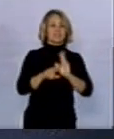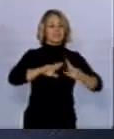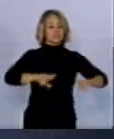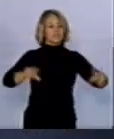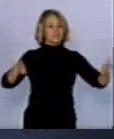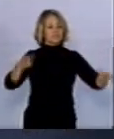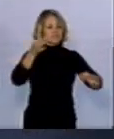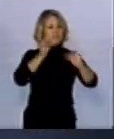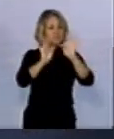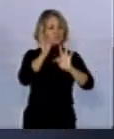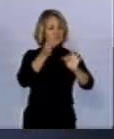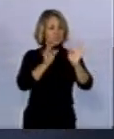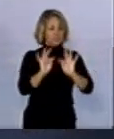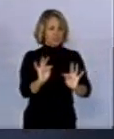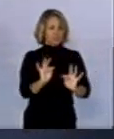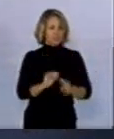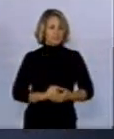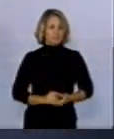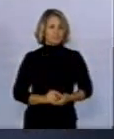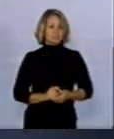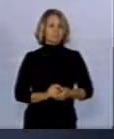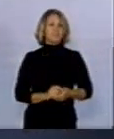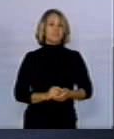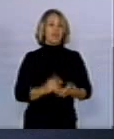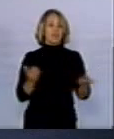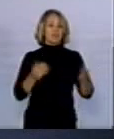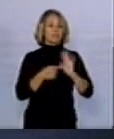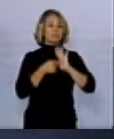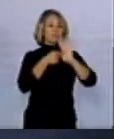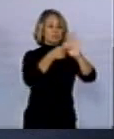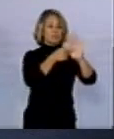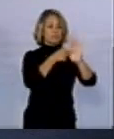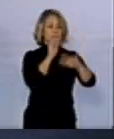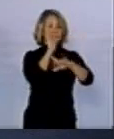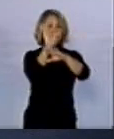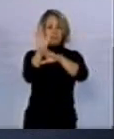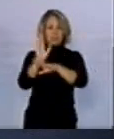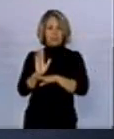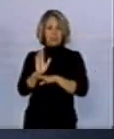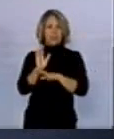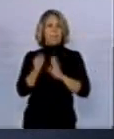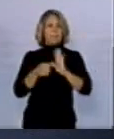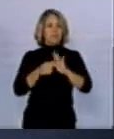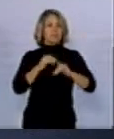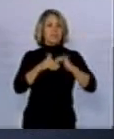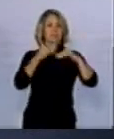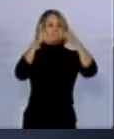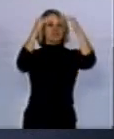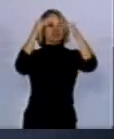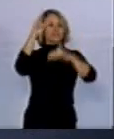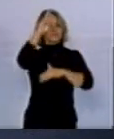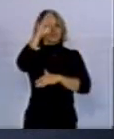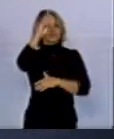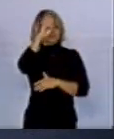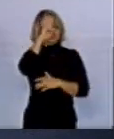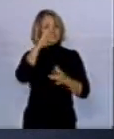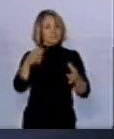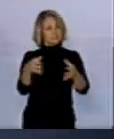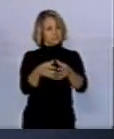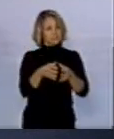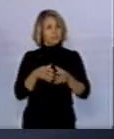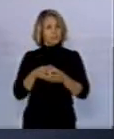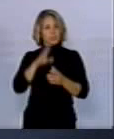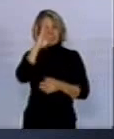tecnologias. O próximo slide, senhor ministro, busca traçar um pouquinho a evolução histórica do setor